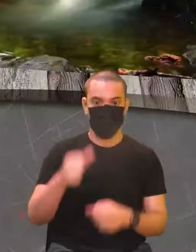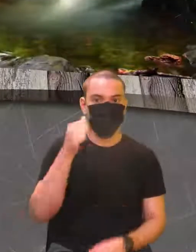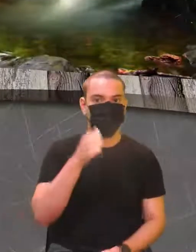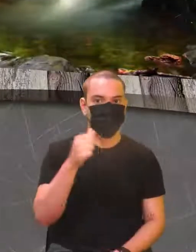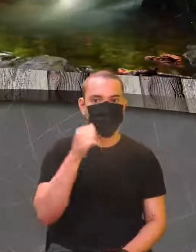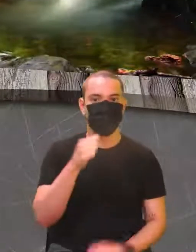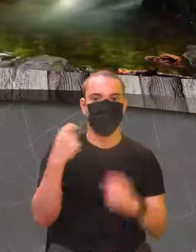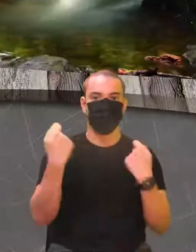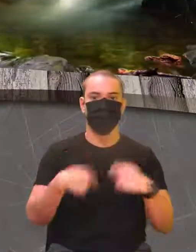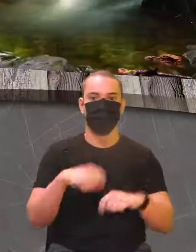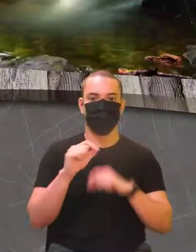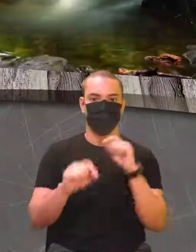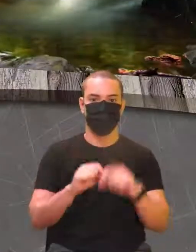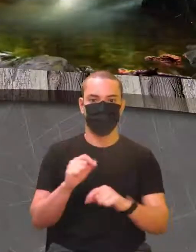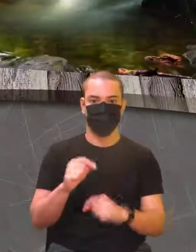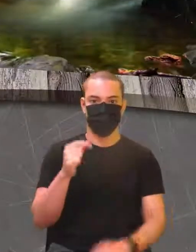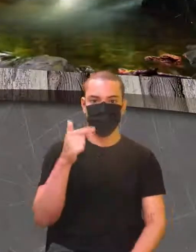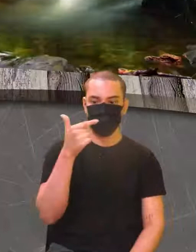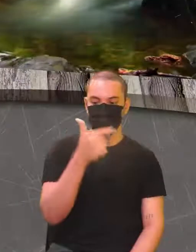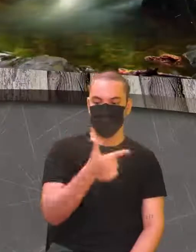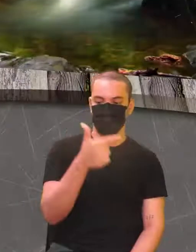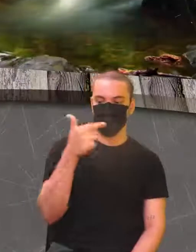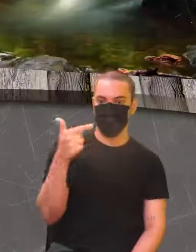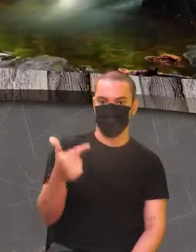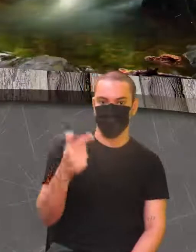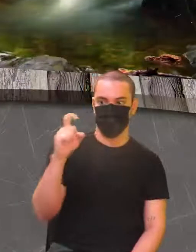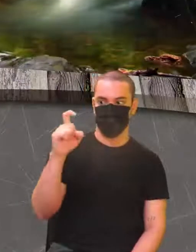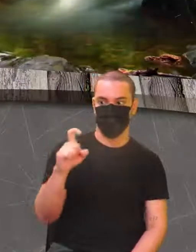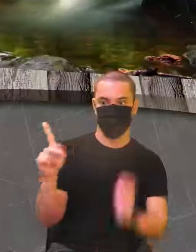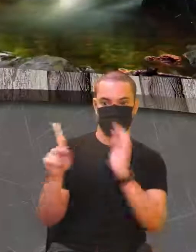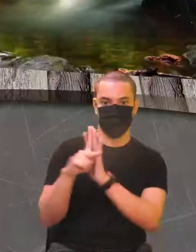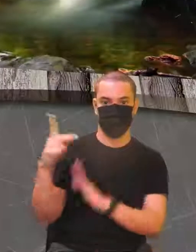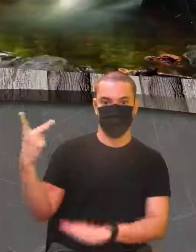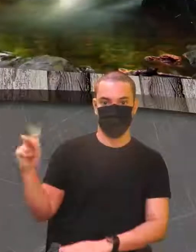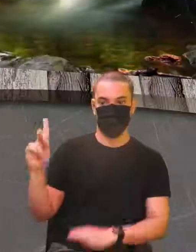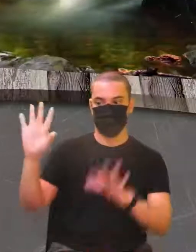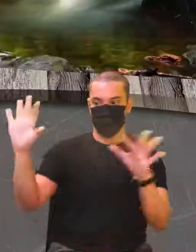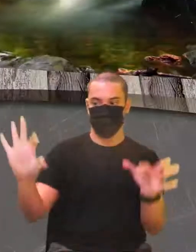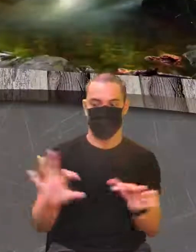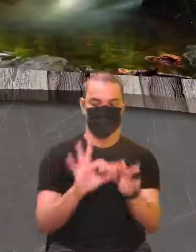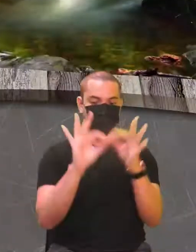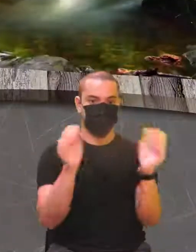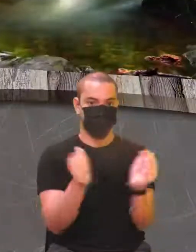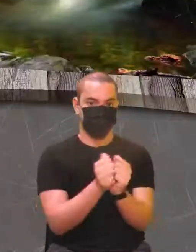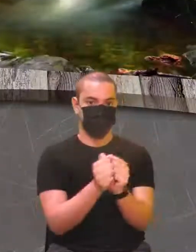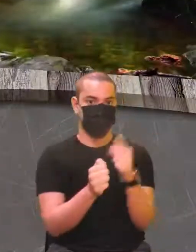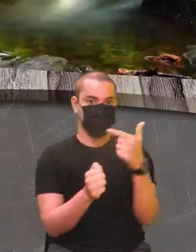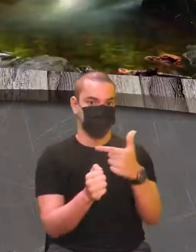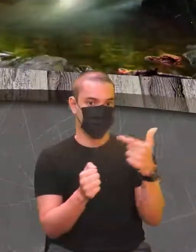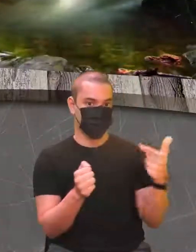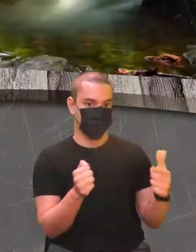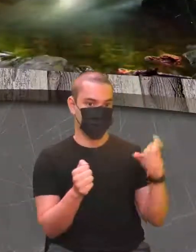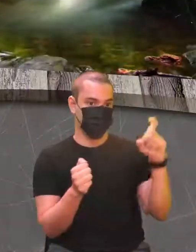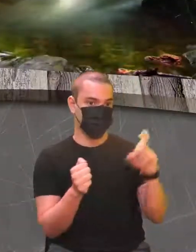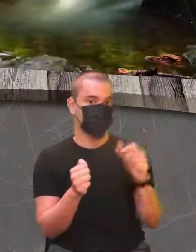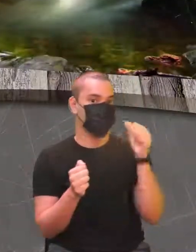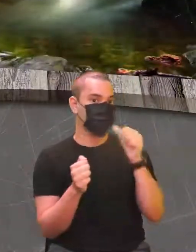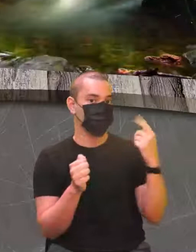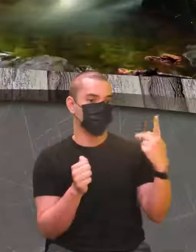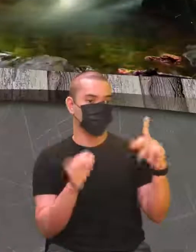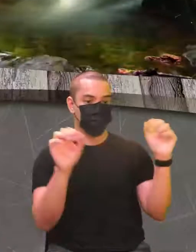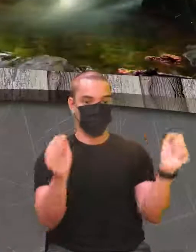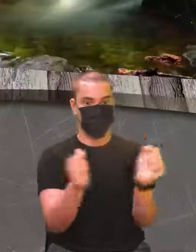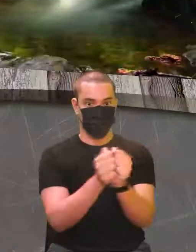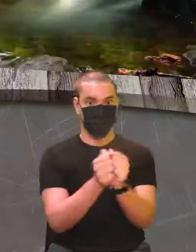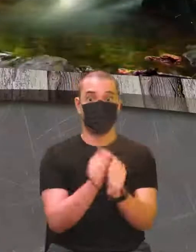que passar o 22X do gameta dele para se unir com o 22X da mulher dele. Deu a menina. Ele tem